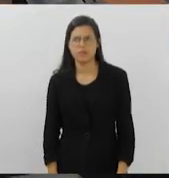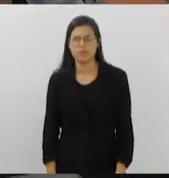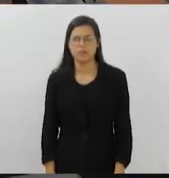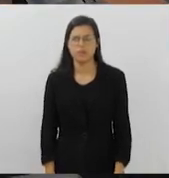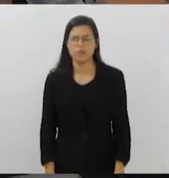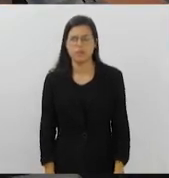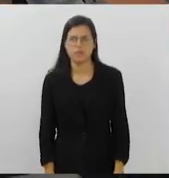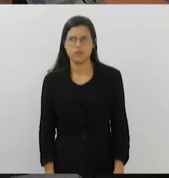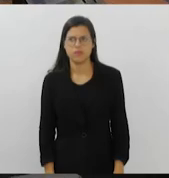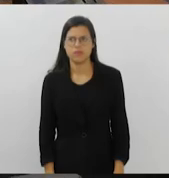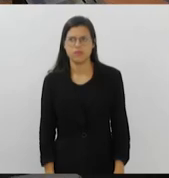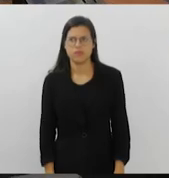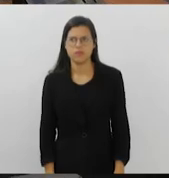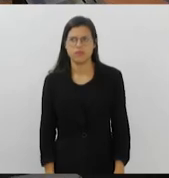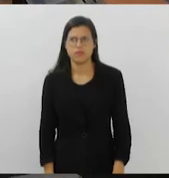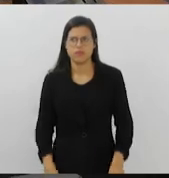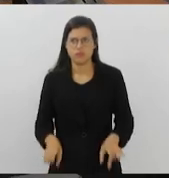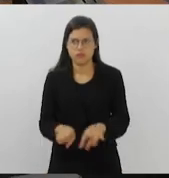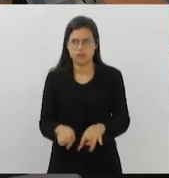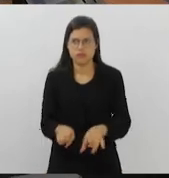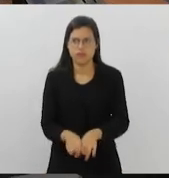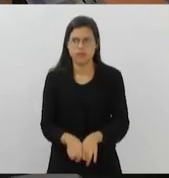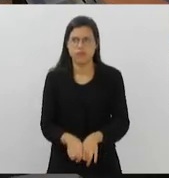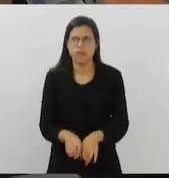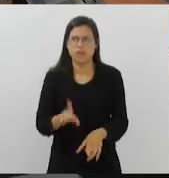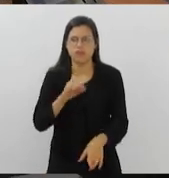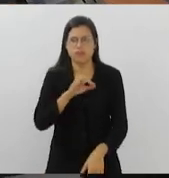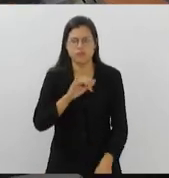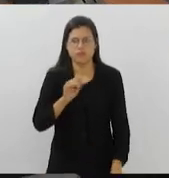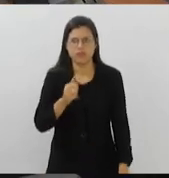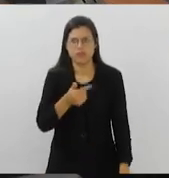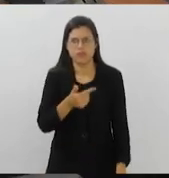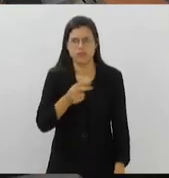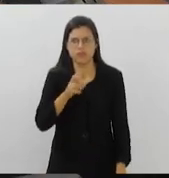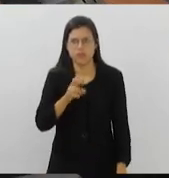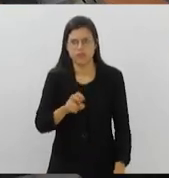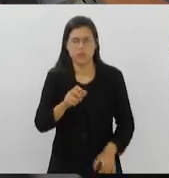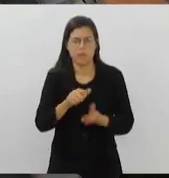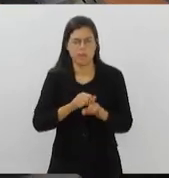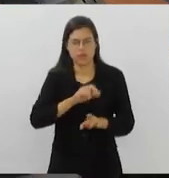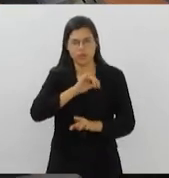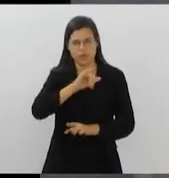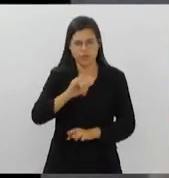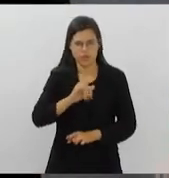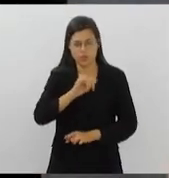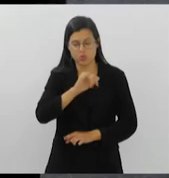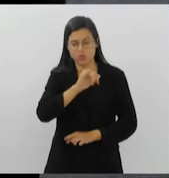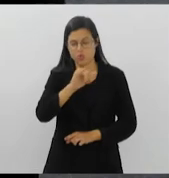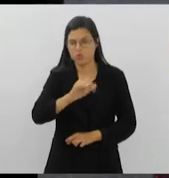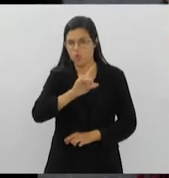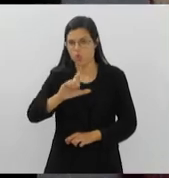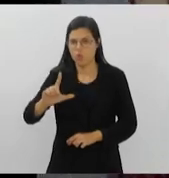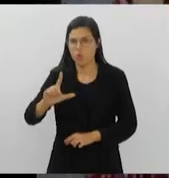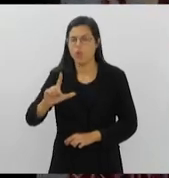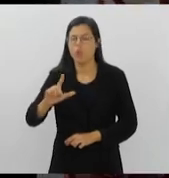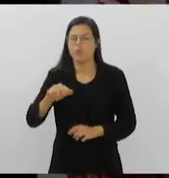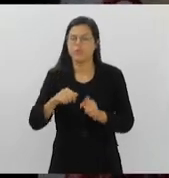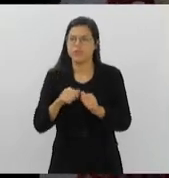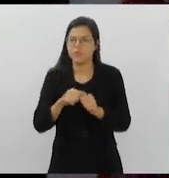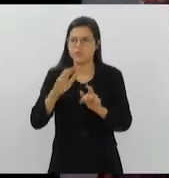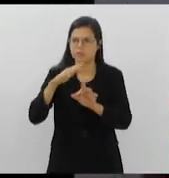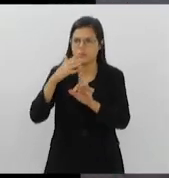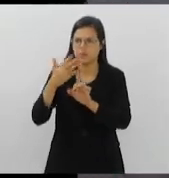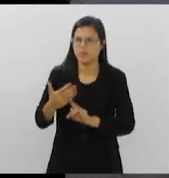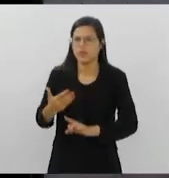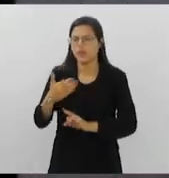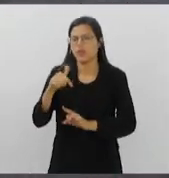Temos de ressaltar também que no dia 25 de julho fizemos uma importante homenagem a uma intelectual negra, a Sueli